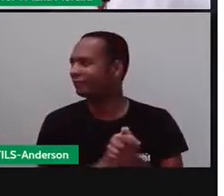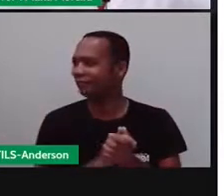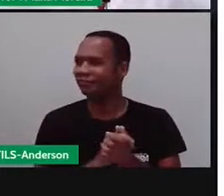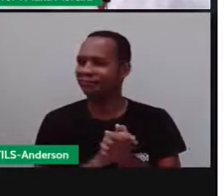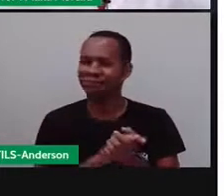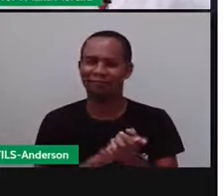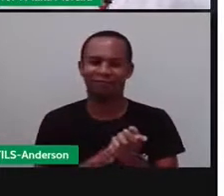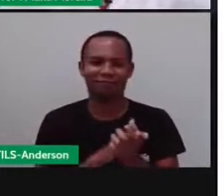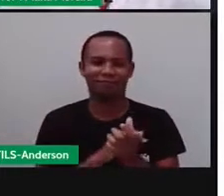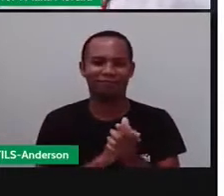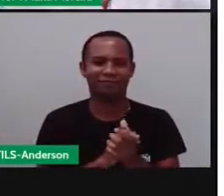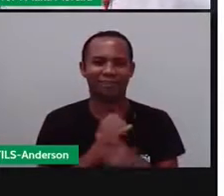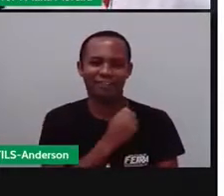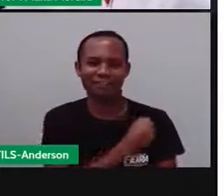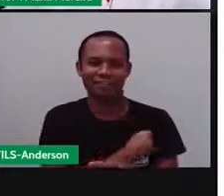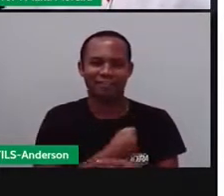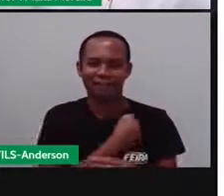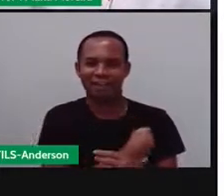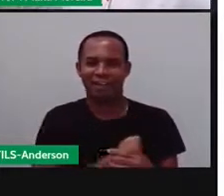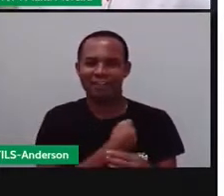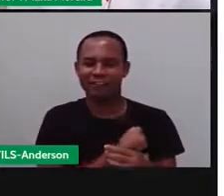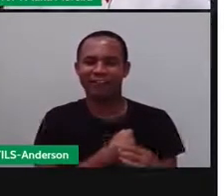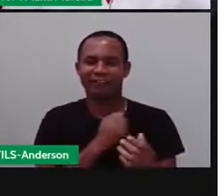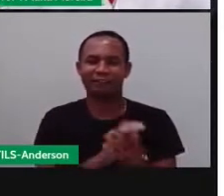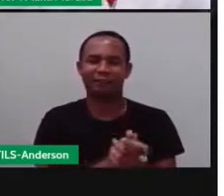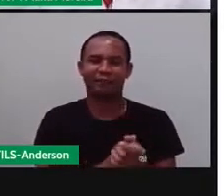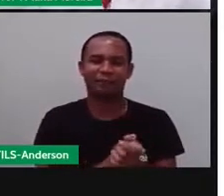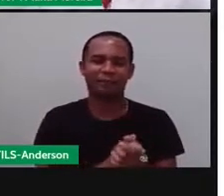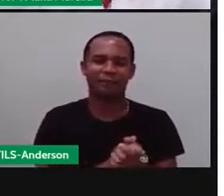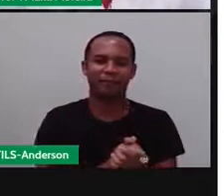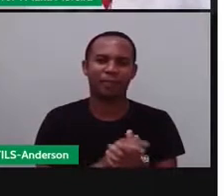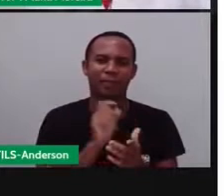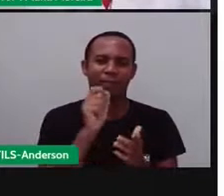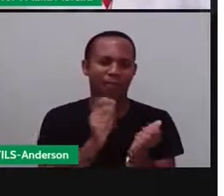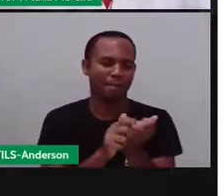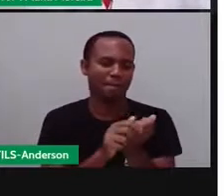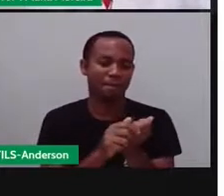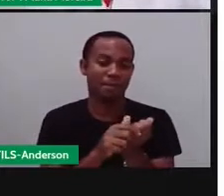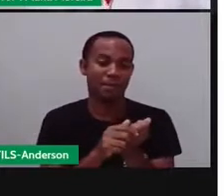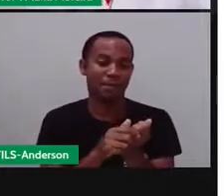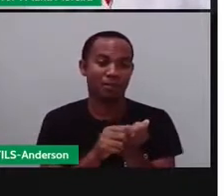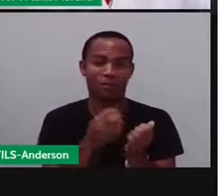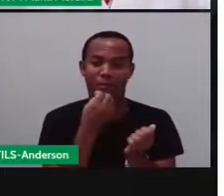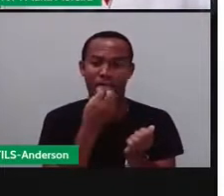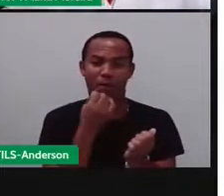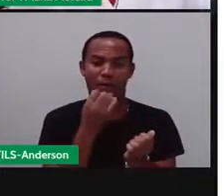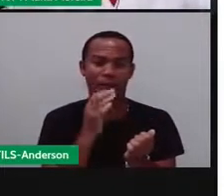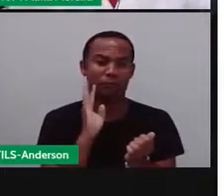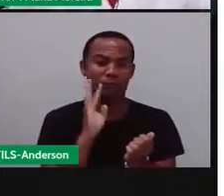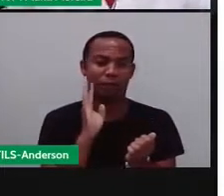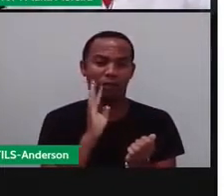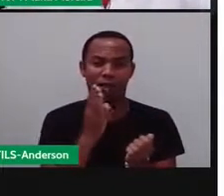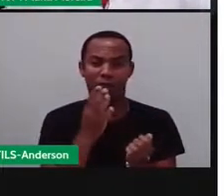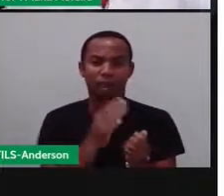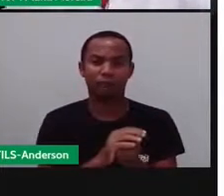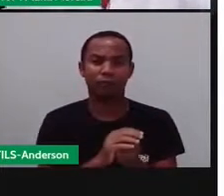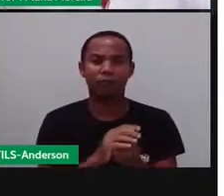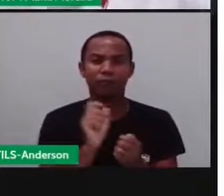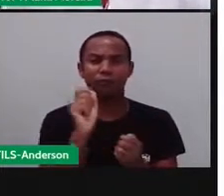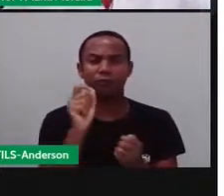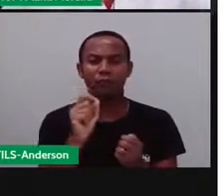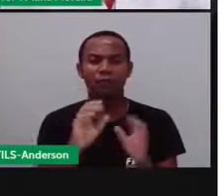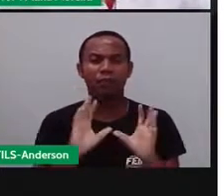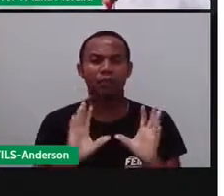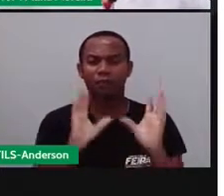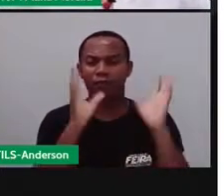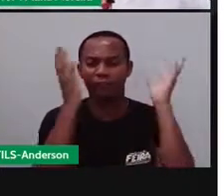Era, eita saudade! Milho, o rei das festas juninas, né? O período das festas coincide com o quê?